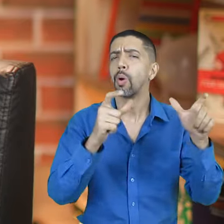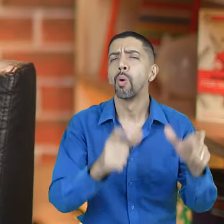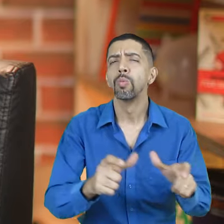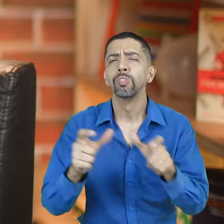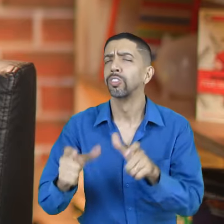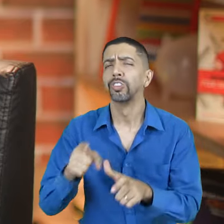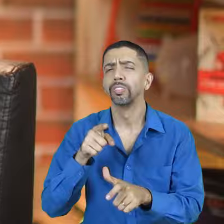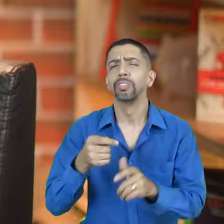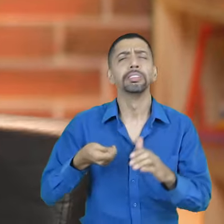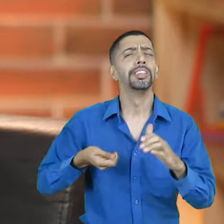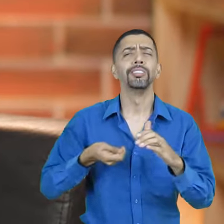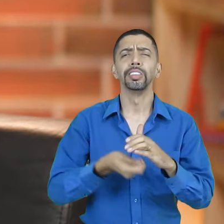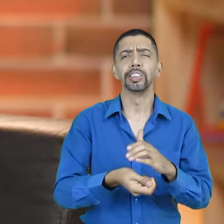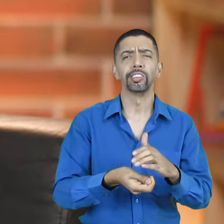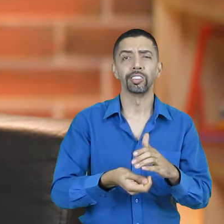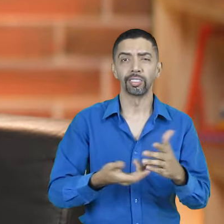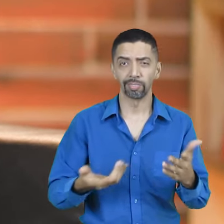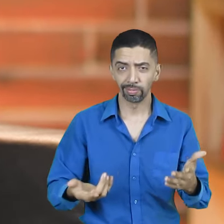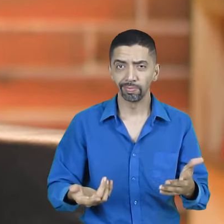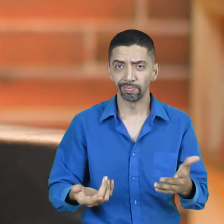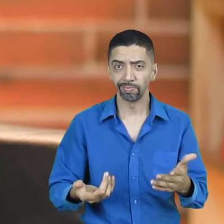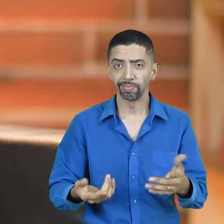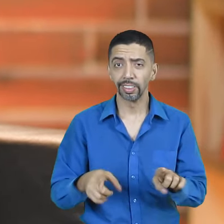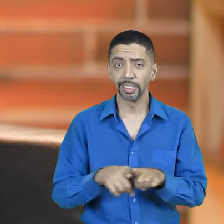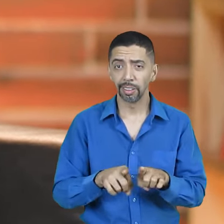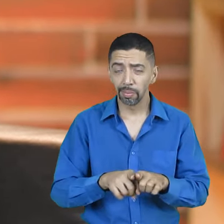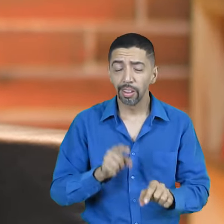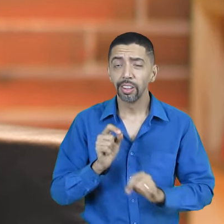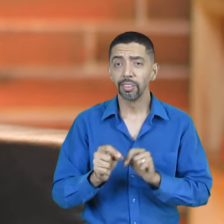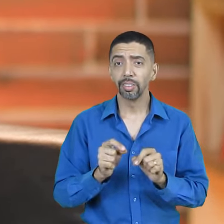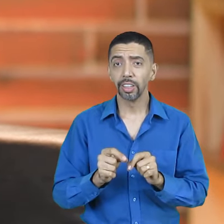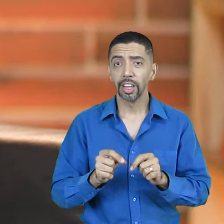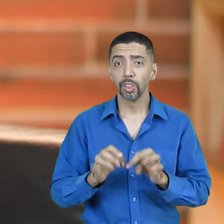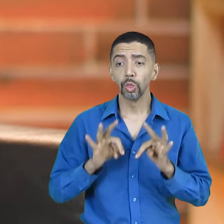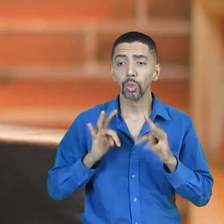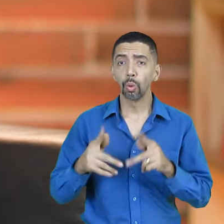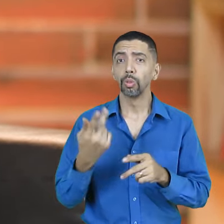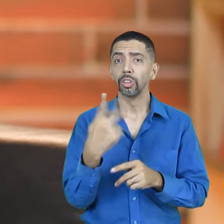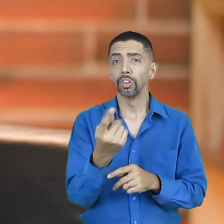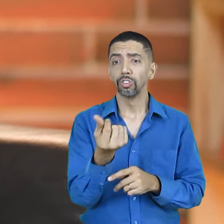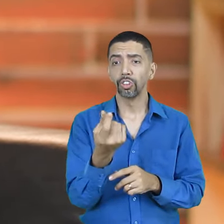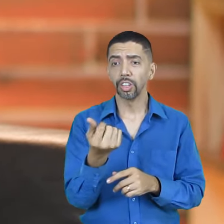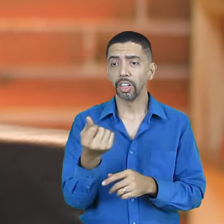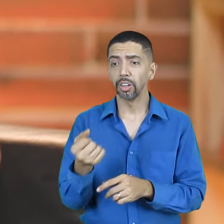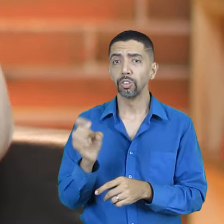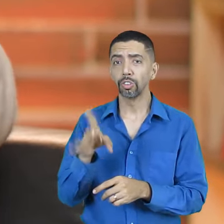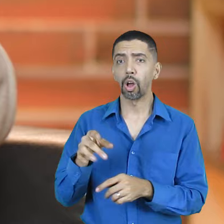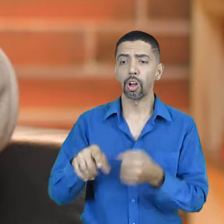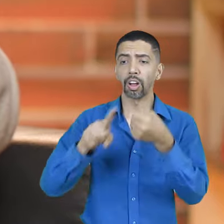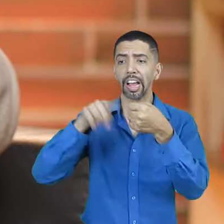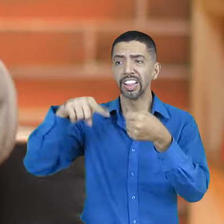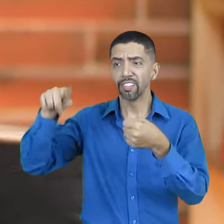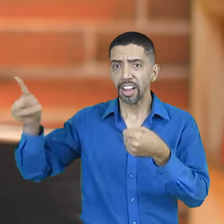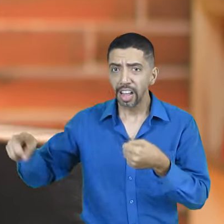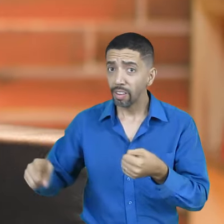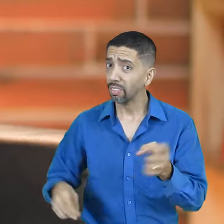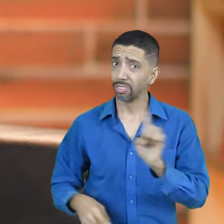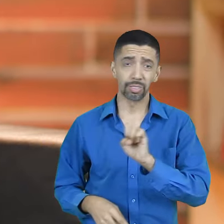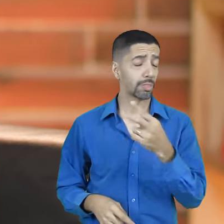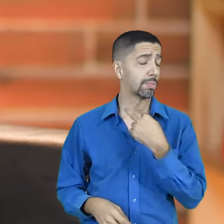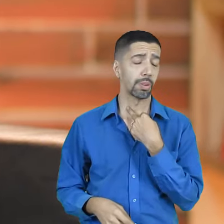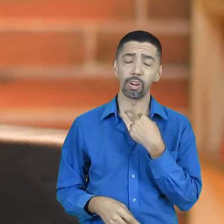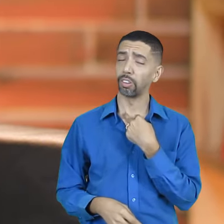papéis são esses? E ainda, não colocar tudo em renda variável, porque quando compramos ações,